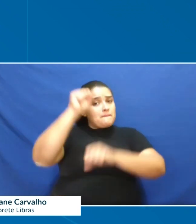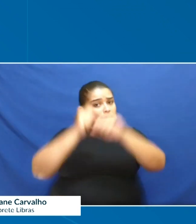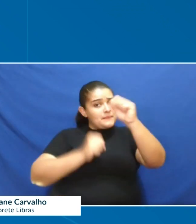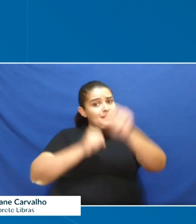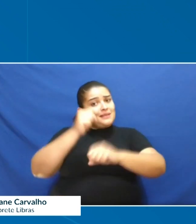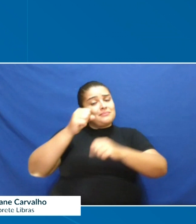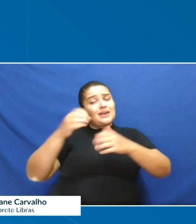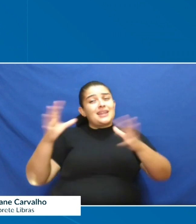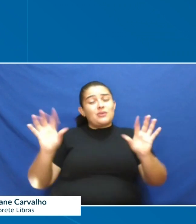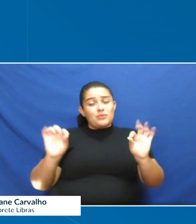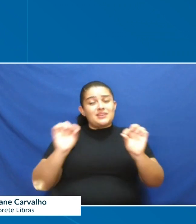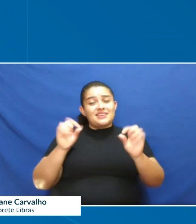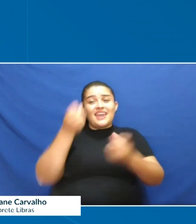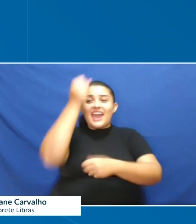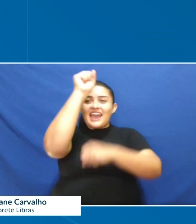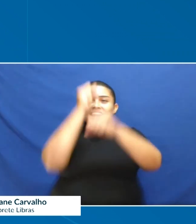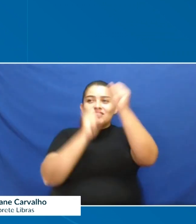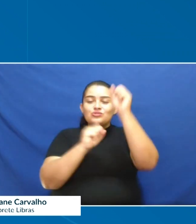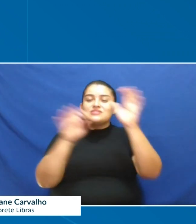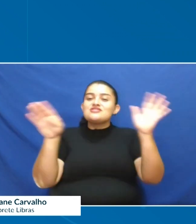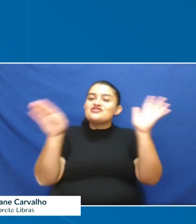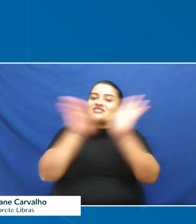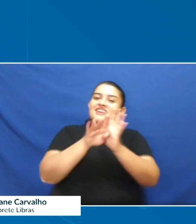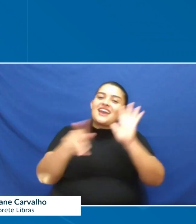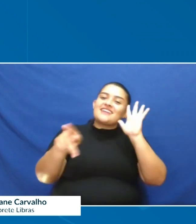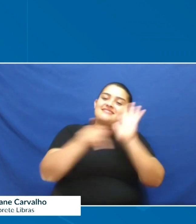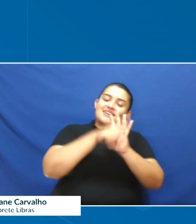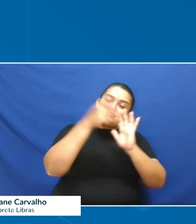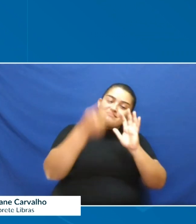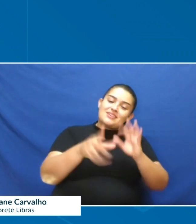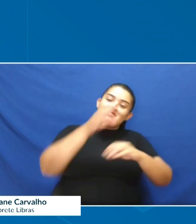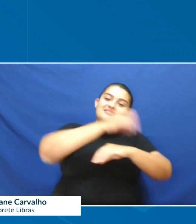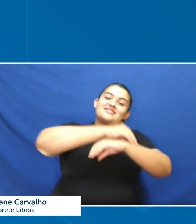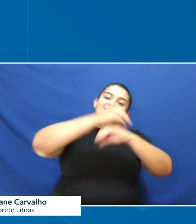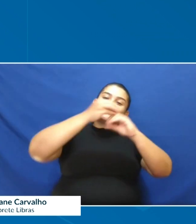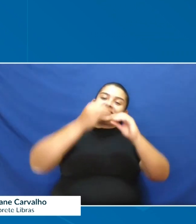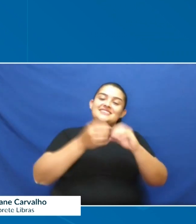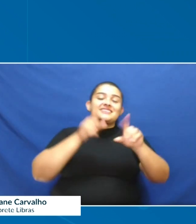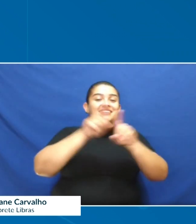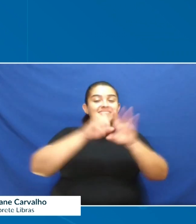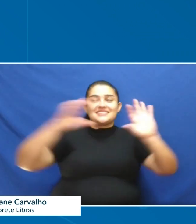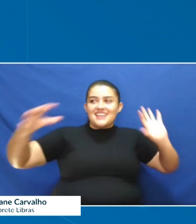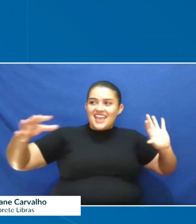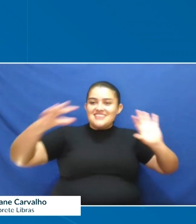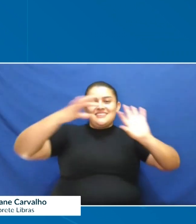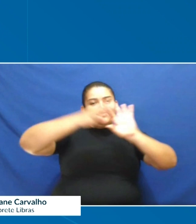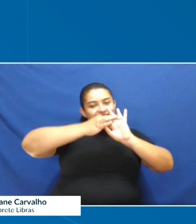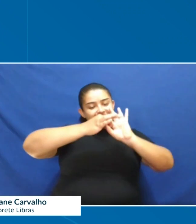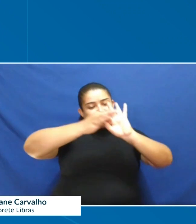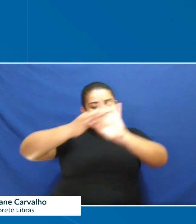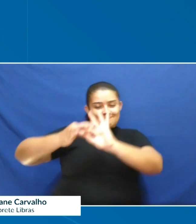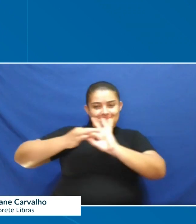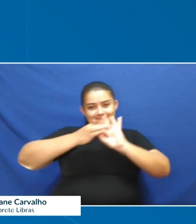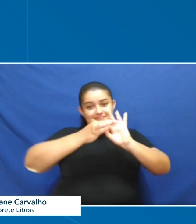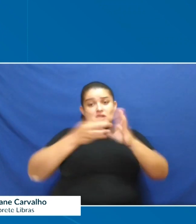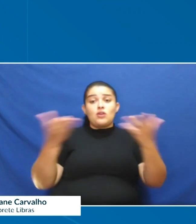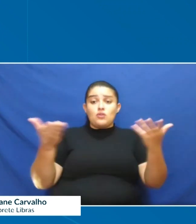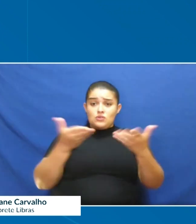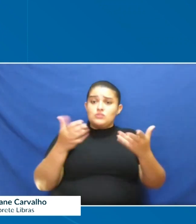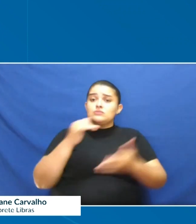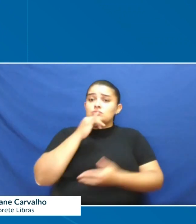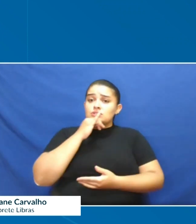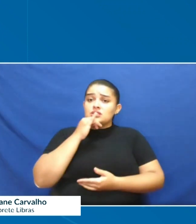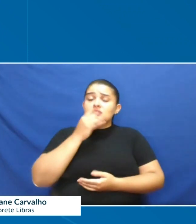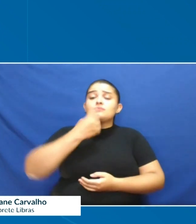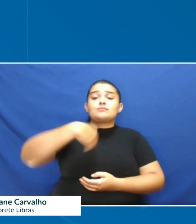indústria para dentro da universidade e levar a universidade para dentro da indústria. Então, hoje, por exemplo, a gente está